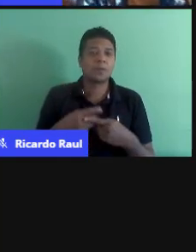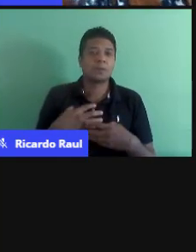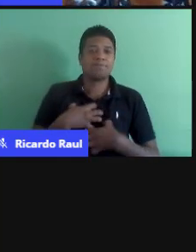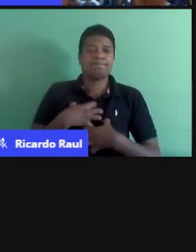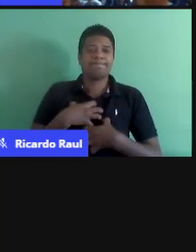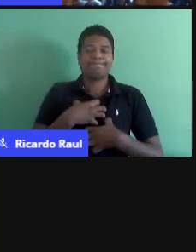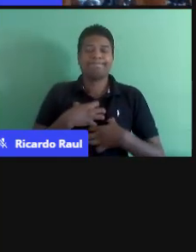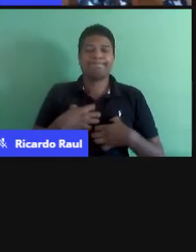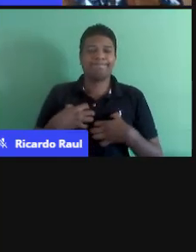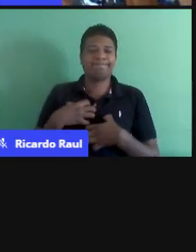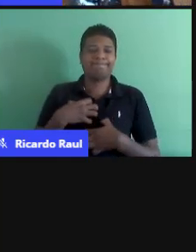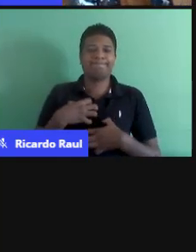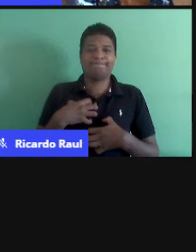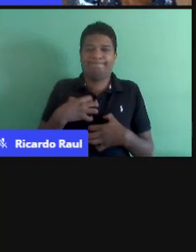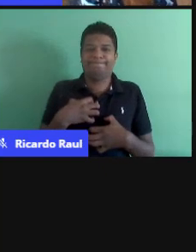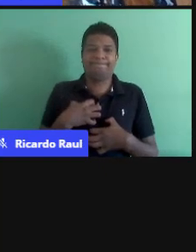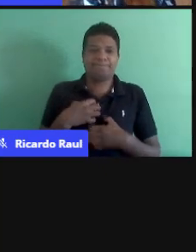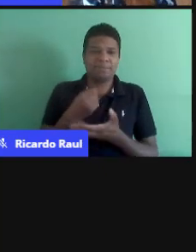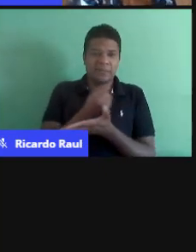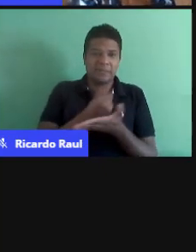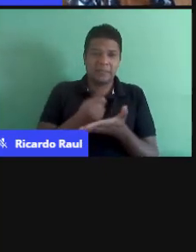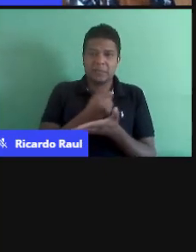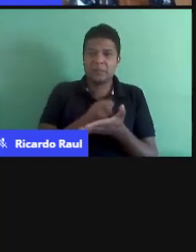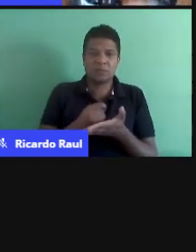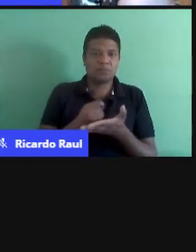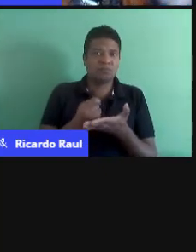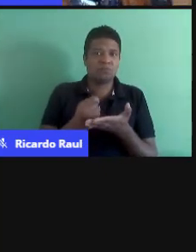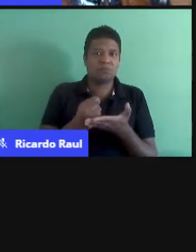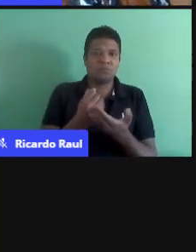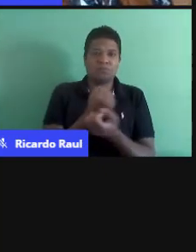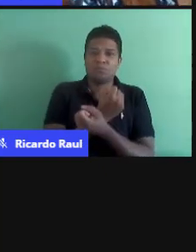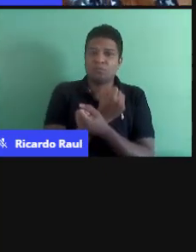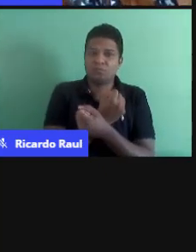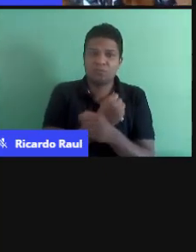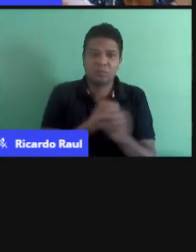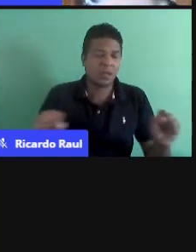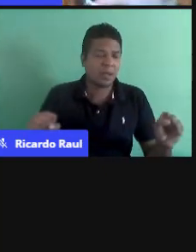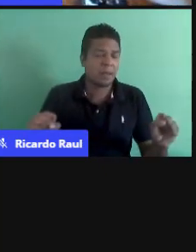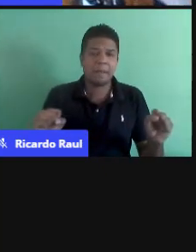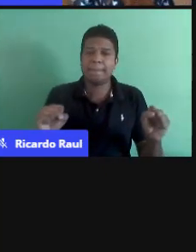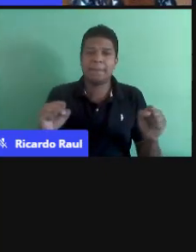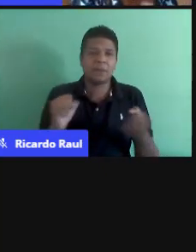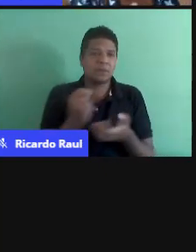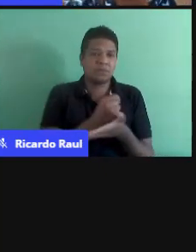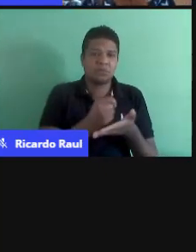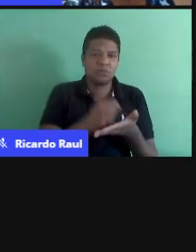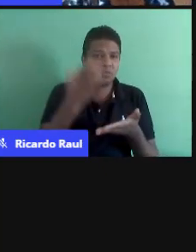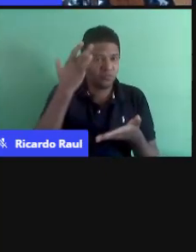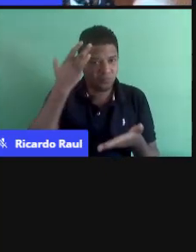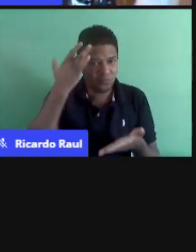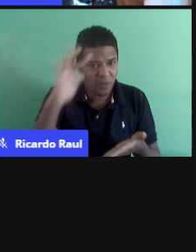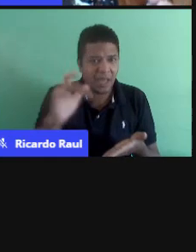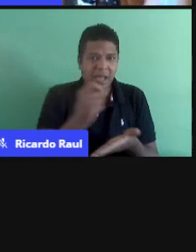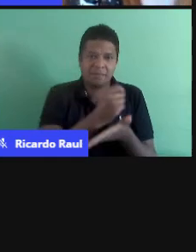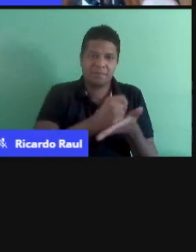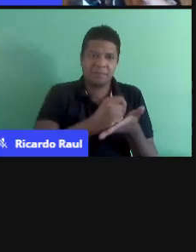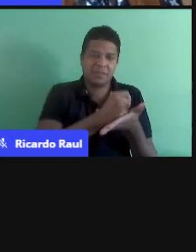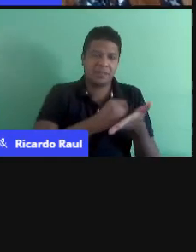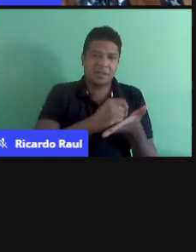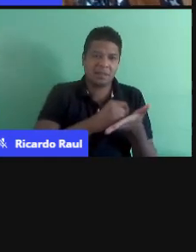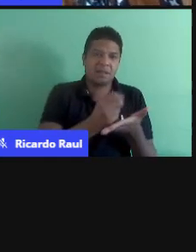fazer determinados desenhos e se sente incapaz de fazer e diz que ela não consegue, que ela não sabe fazer.